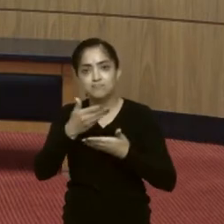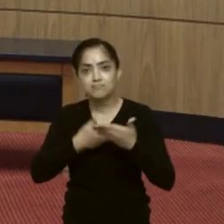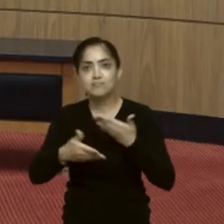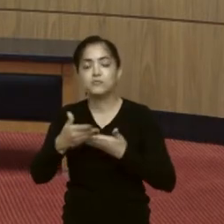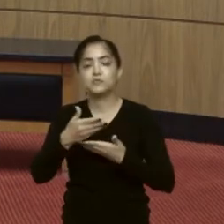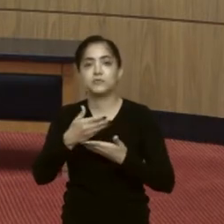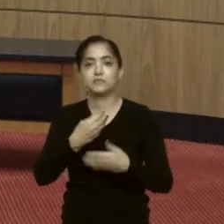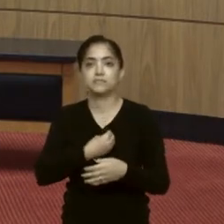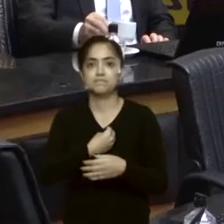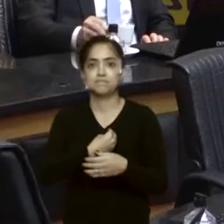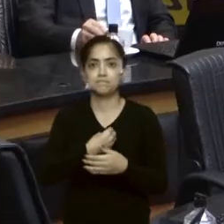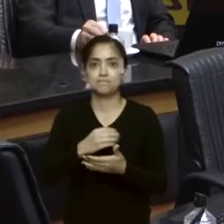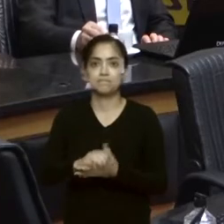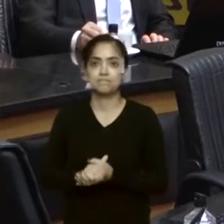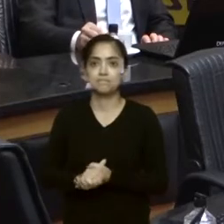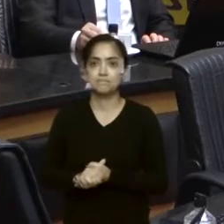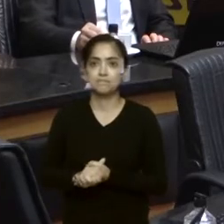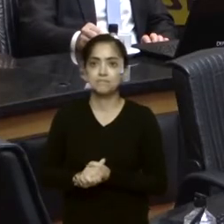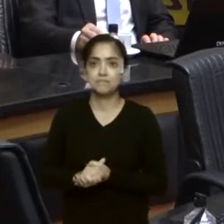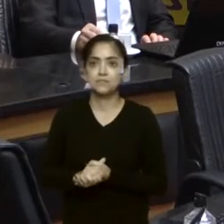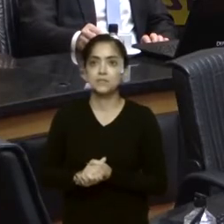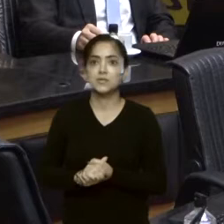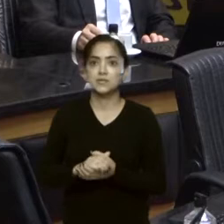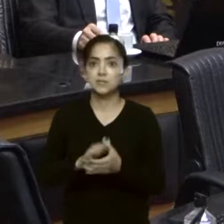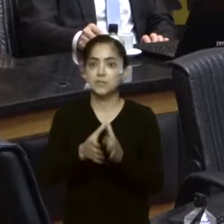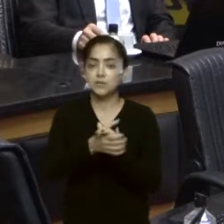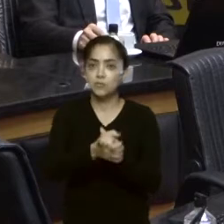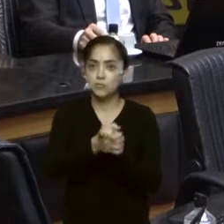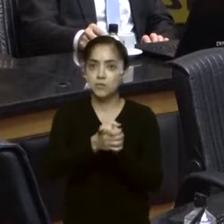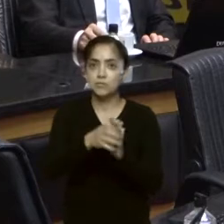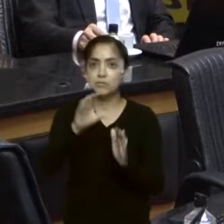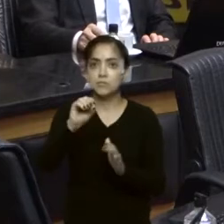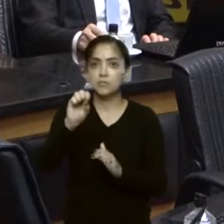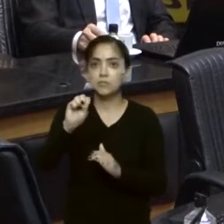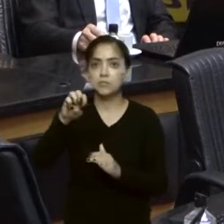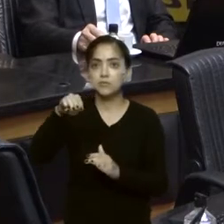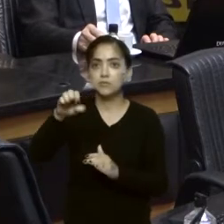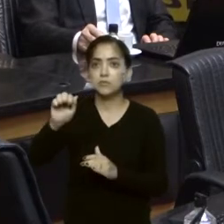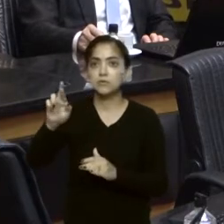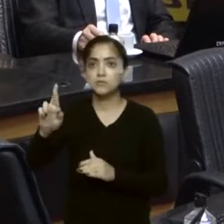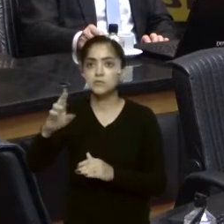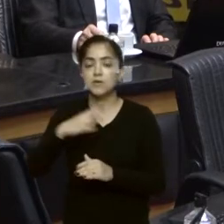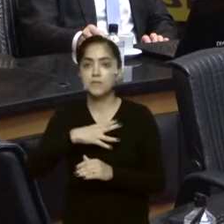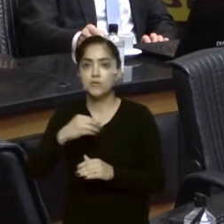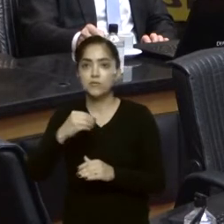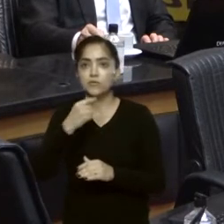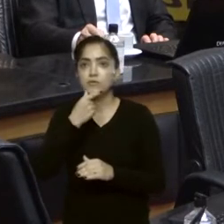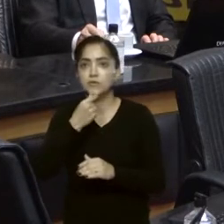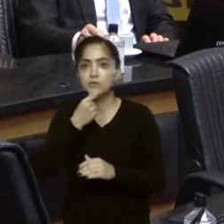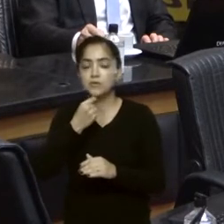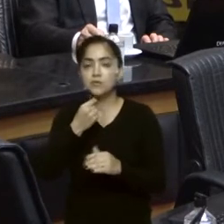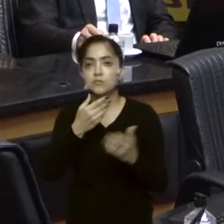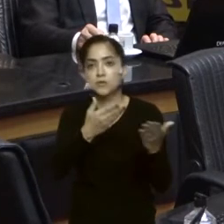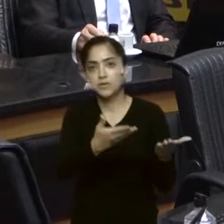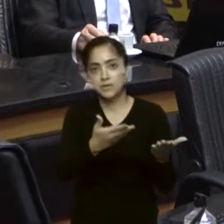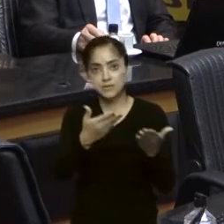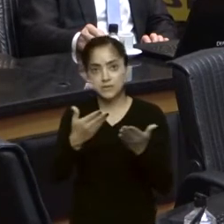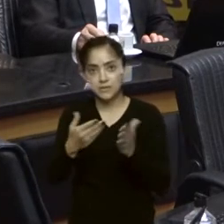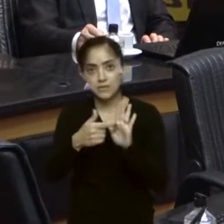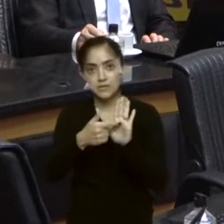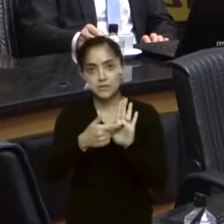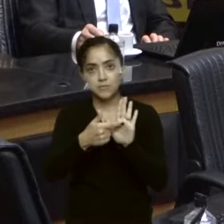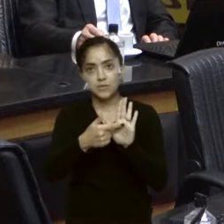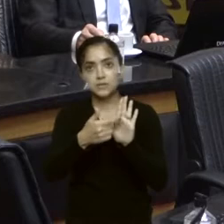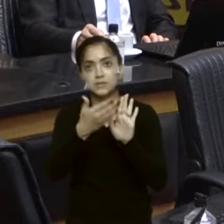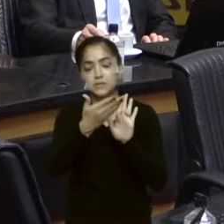Siga. Dessa forma, cumprimentar meu filho, Osmar Vicentini Filho, né? Gostaria que ele se apresentasse, né?